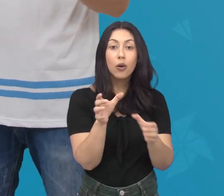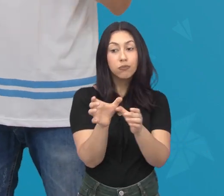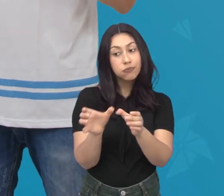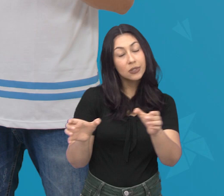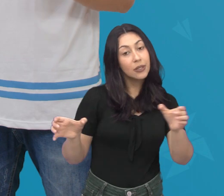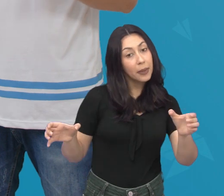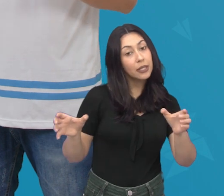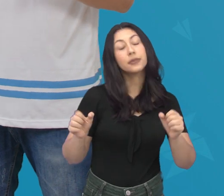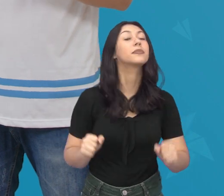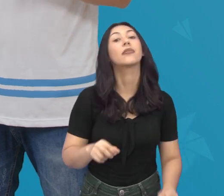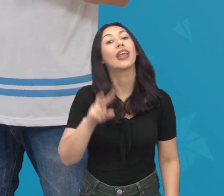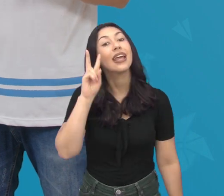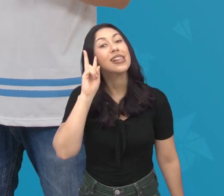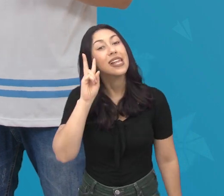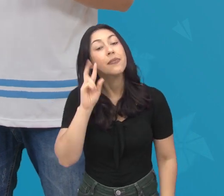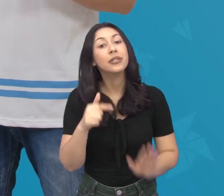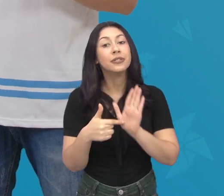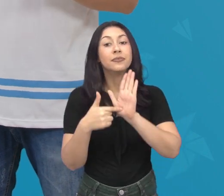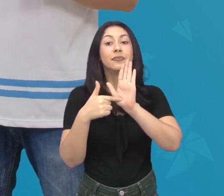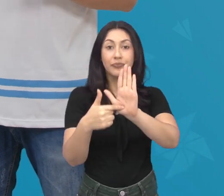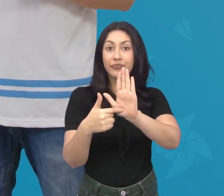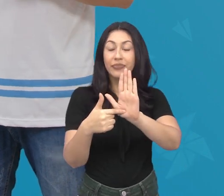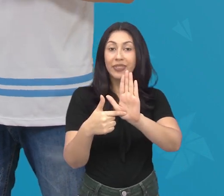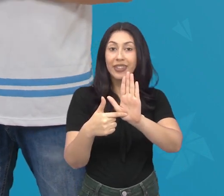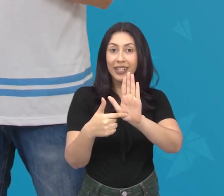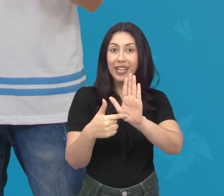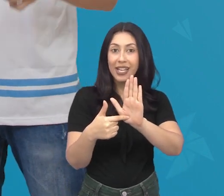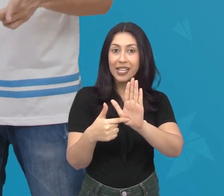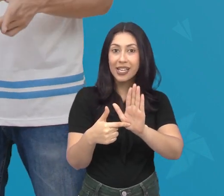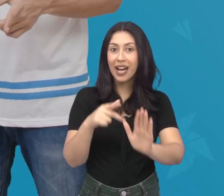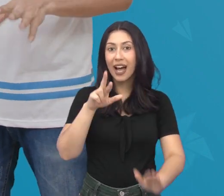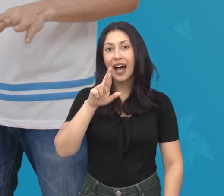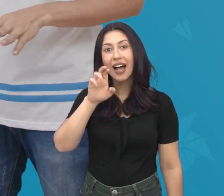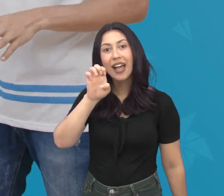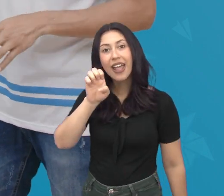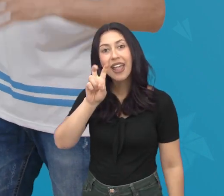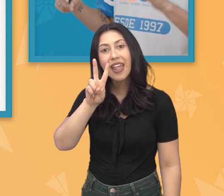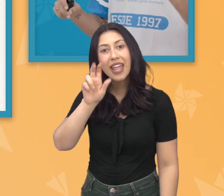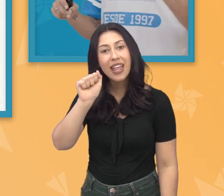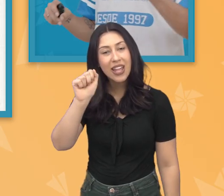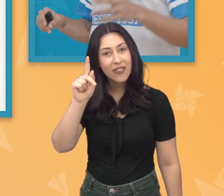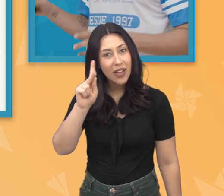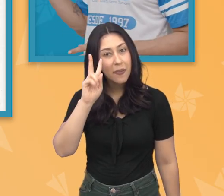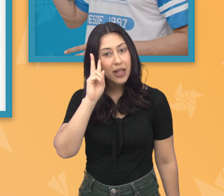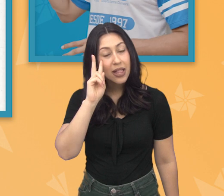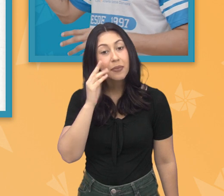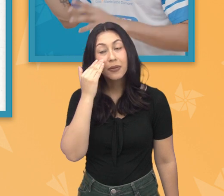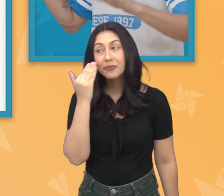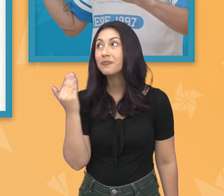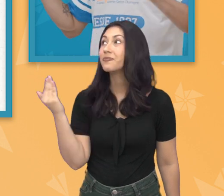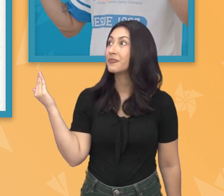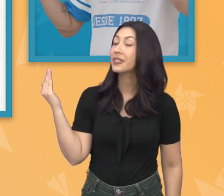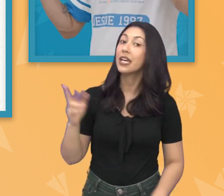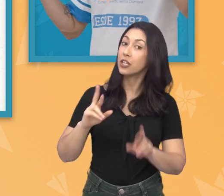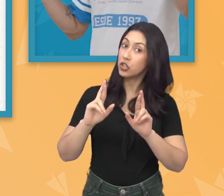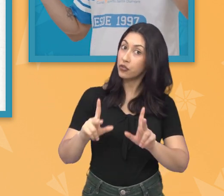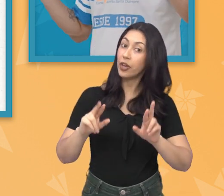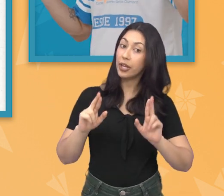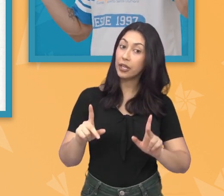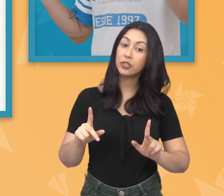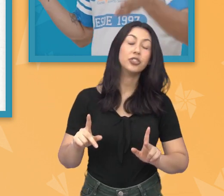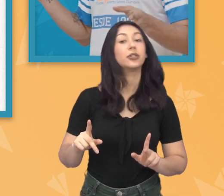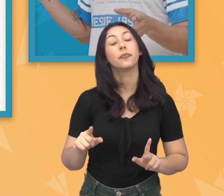Já a destilação fracionada, lembra que eu mostrei aquela imagem da refinaria de petróleo aqui de São José dos Campos? Então, esse processo aqui da destilação fracionada ele é